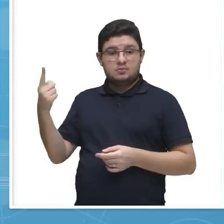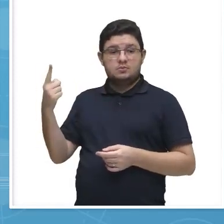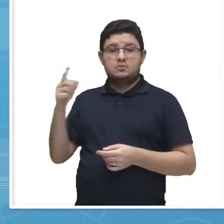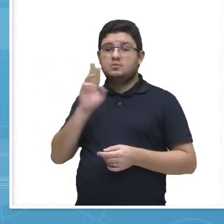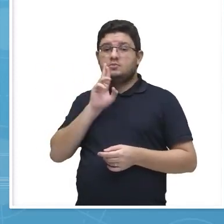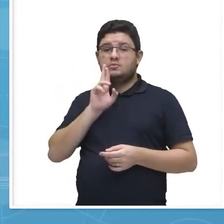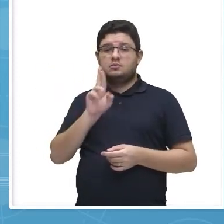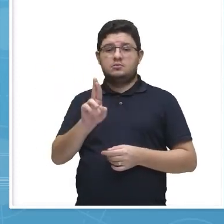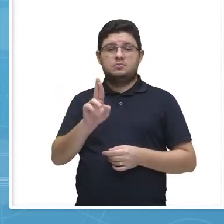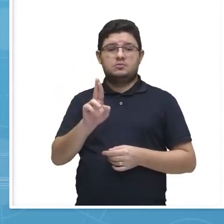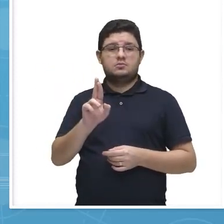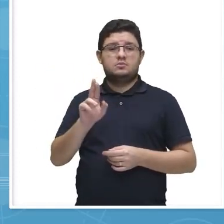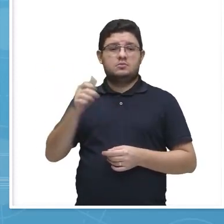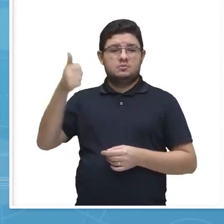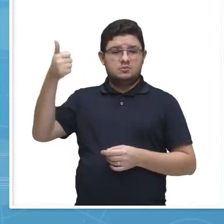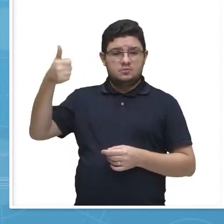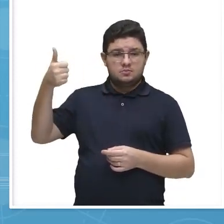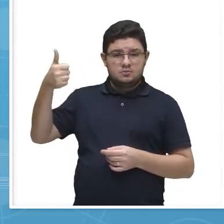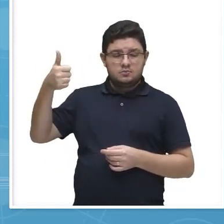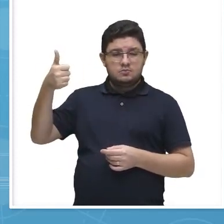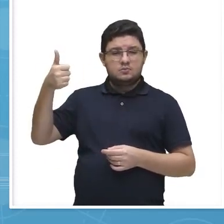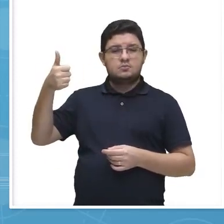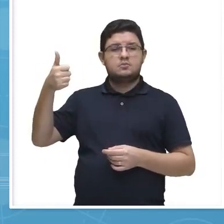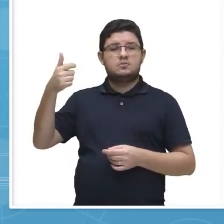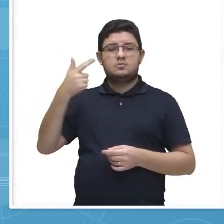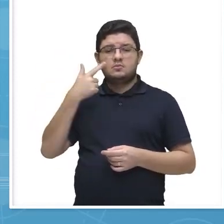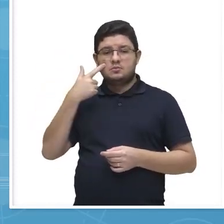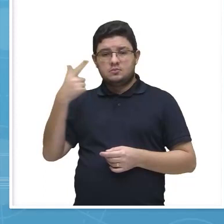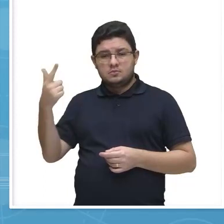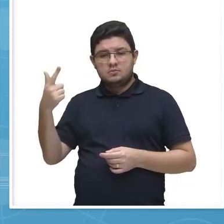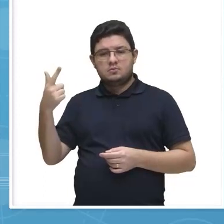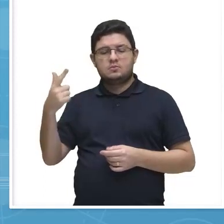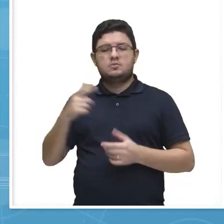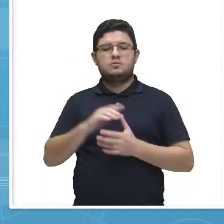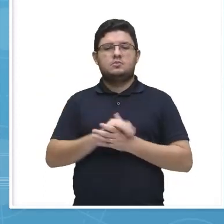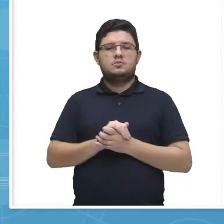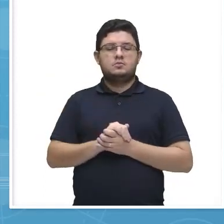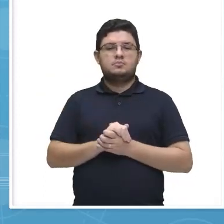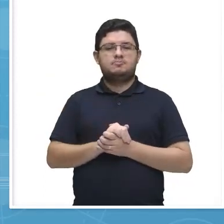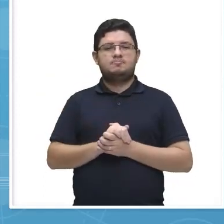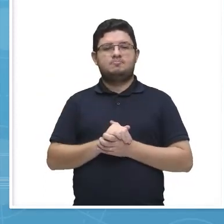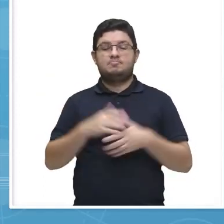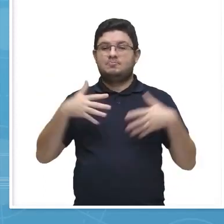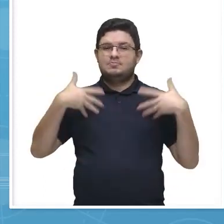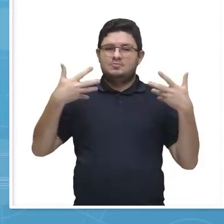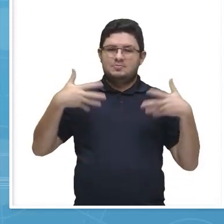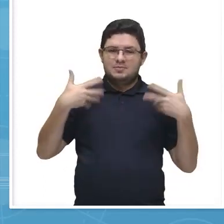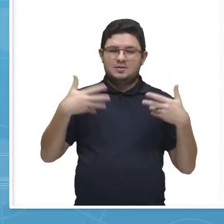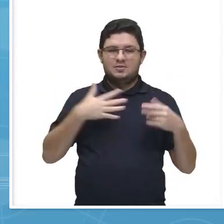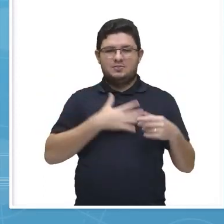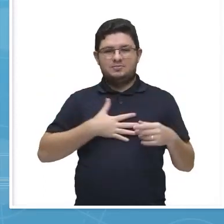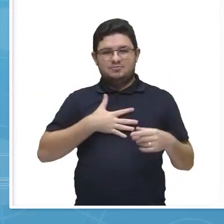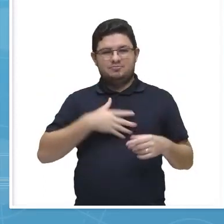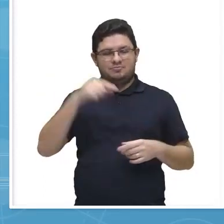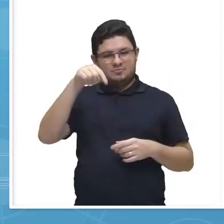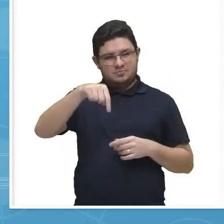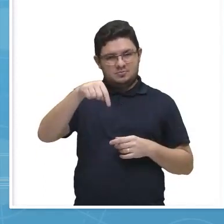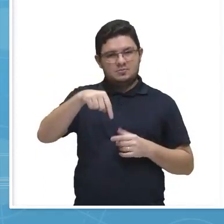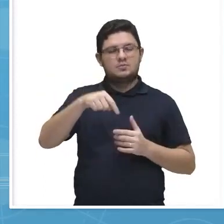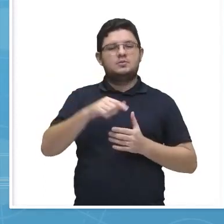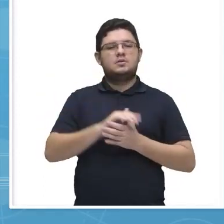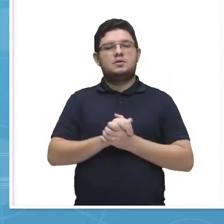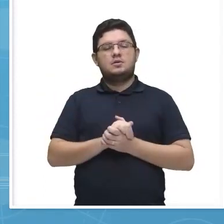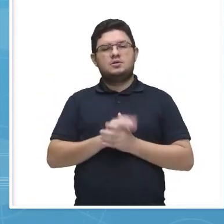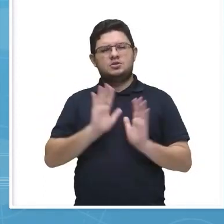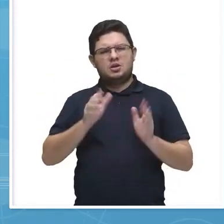você conferir, das duas questões. Ok? Você vai ficar com eles. Foi uma alegria, um prazer imenso estar aqui com vocês, já morrendo